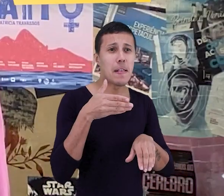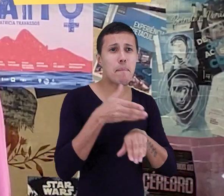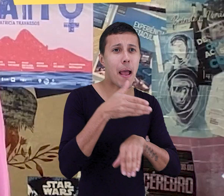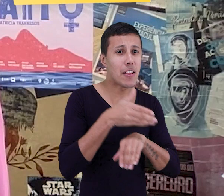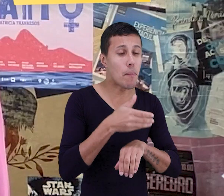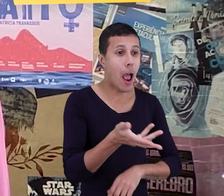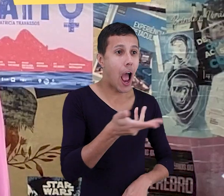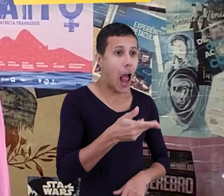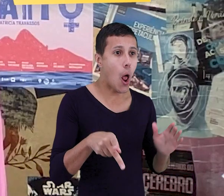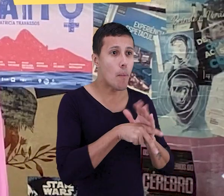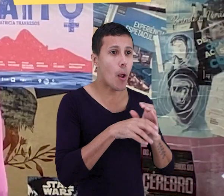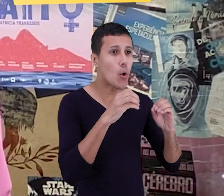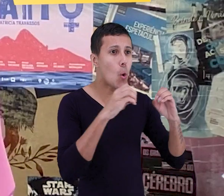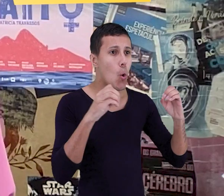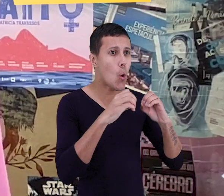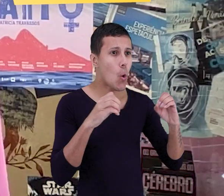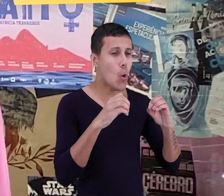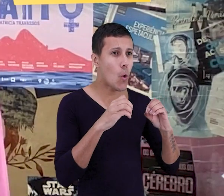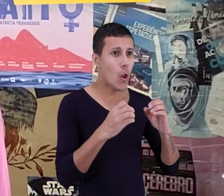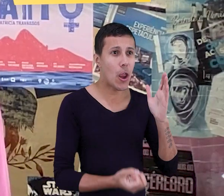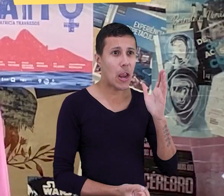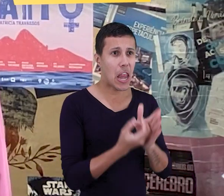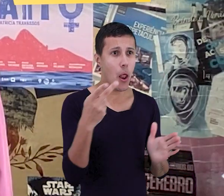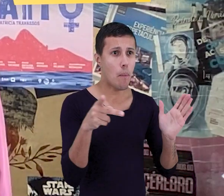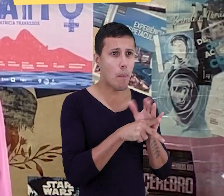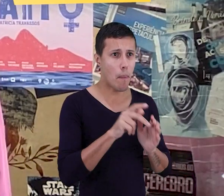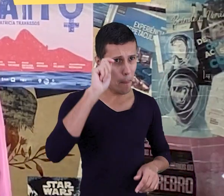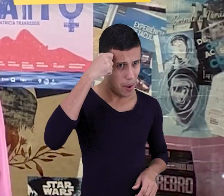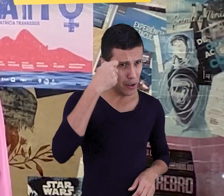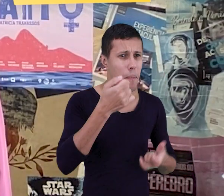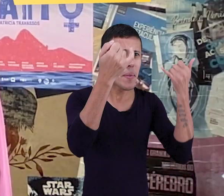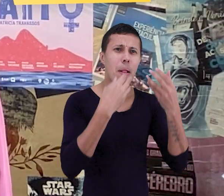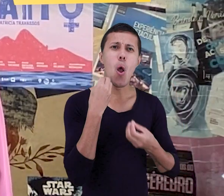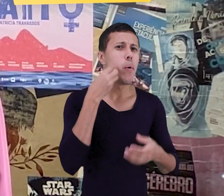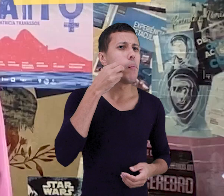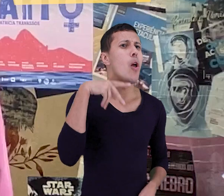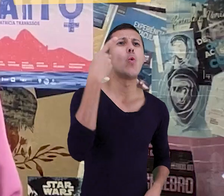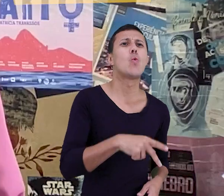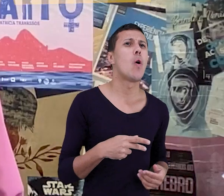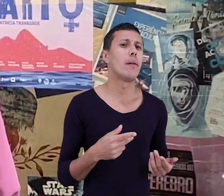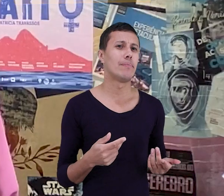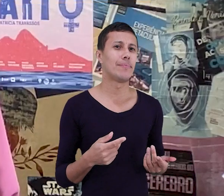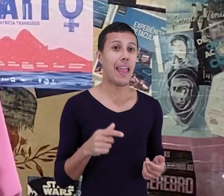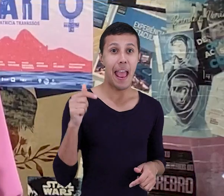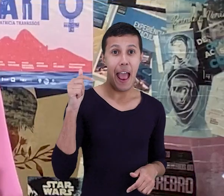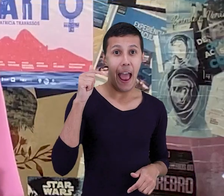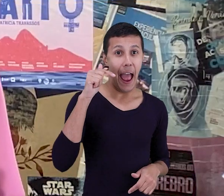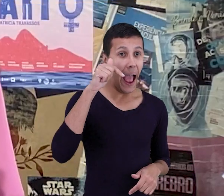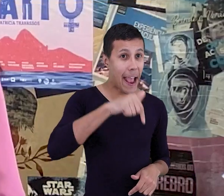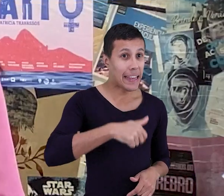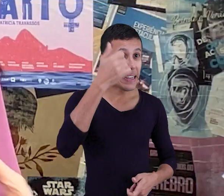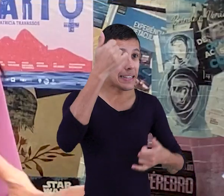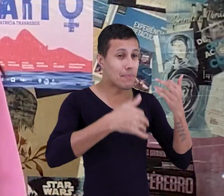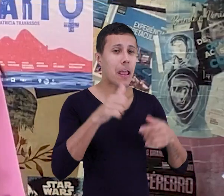de aceleração do Google para startups fundadas por negros, né? Conta para mim essa experiência, porque a gente aqui no Inovar é um Parto fala